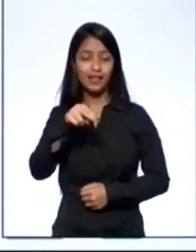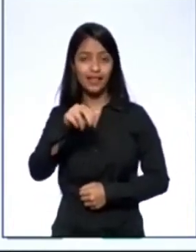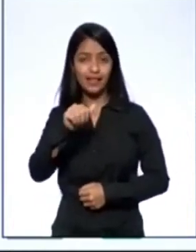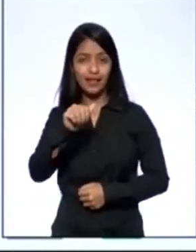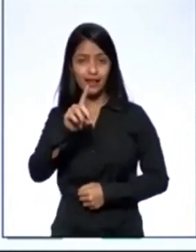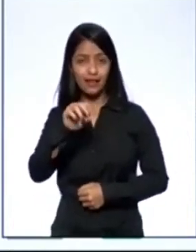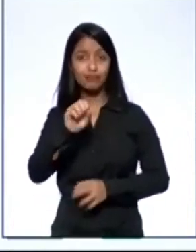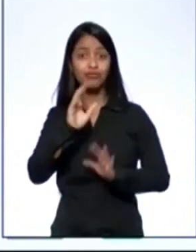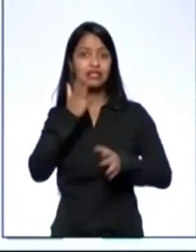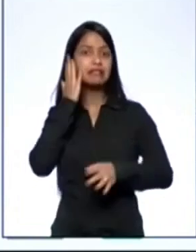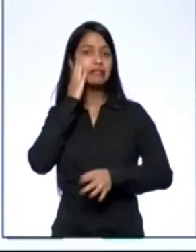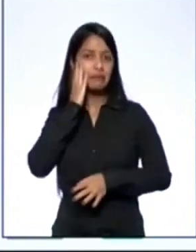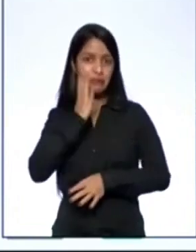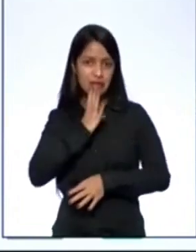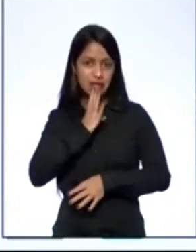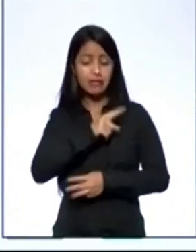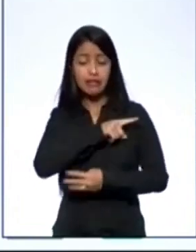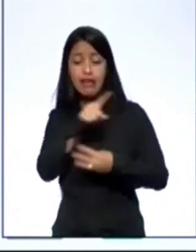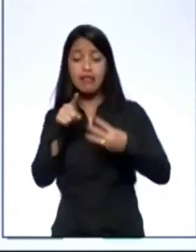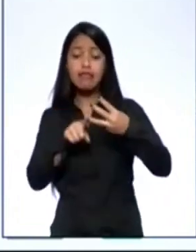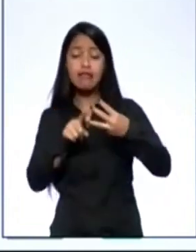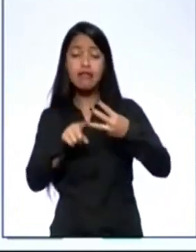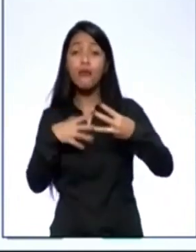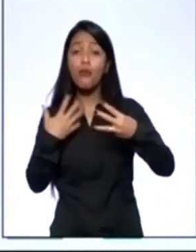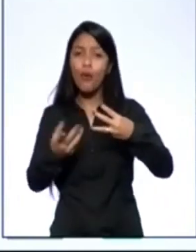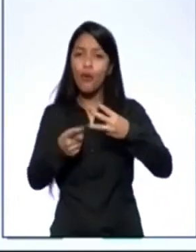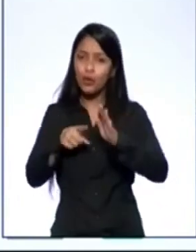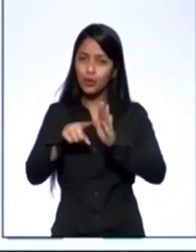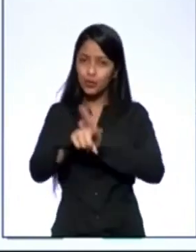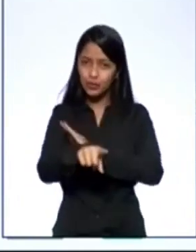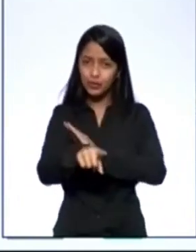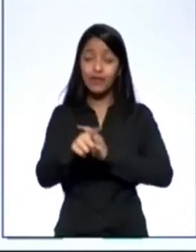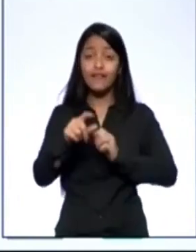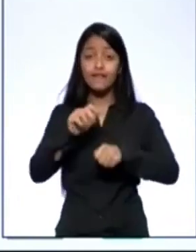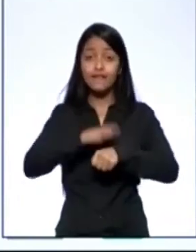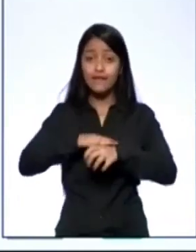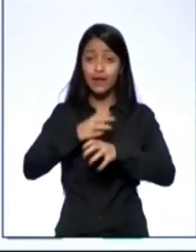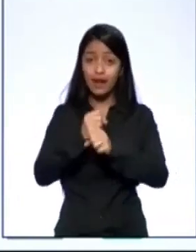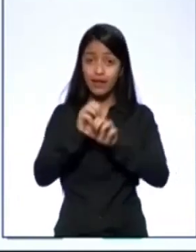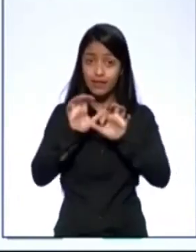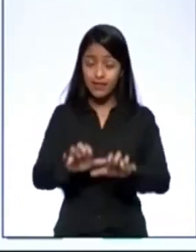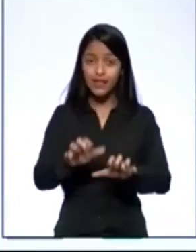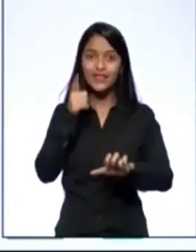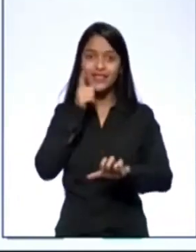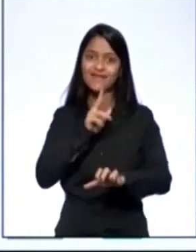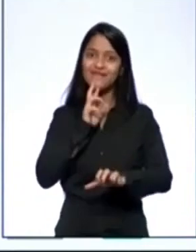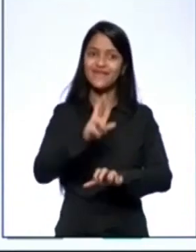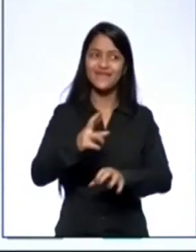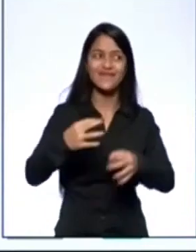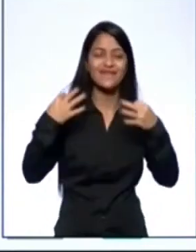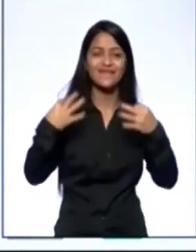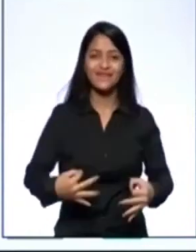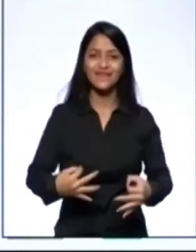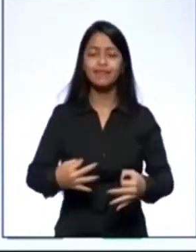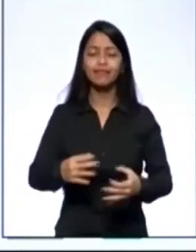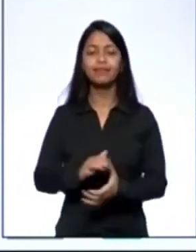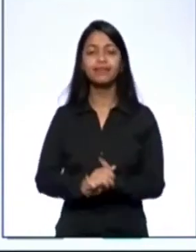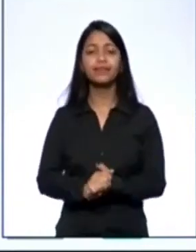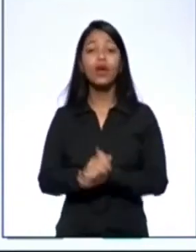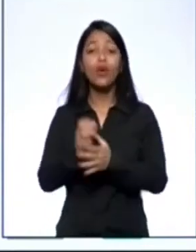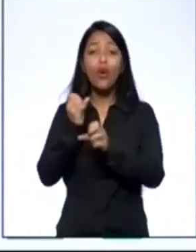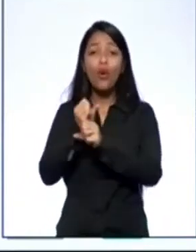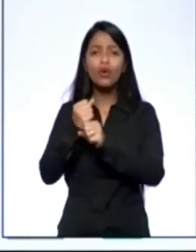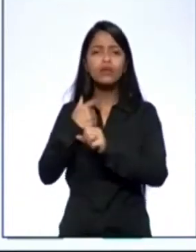está questionando Aí você faz isso que você acerta vou deixar as pontinhas aí devagarzinho para a